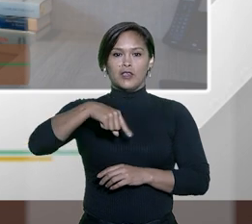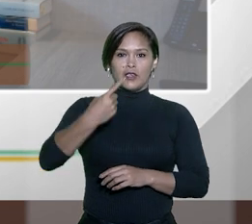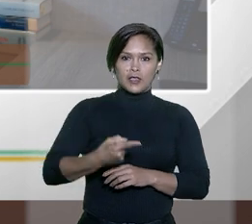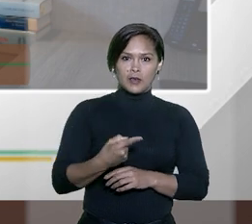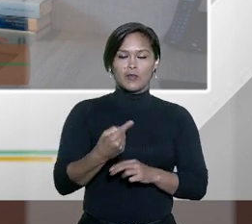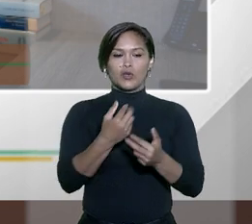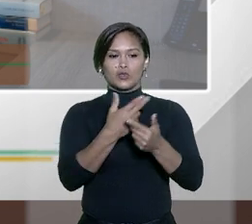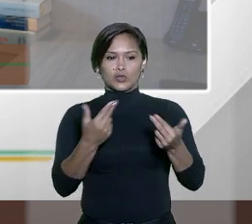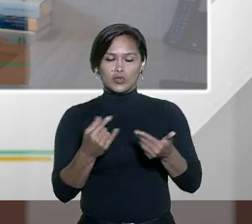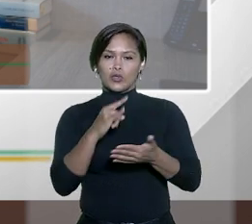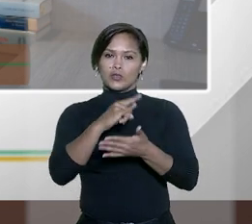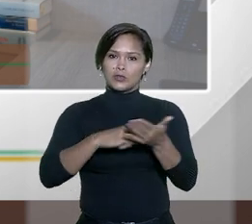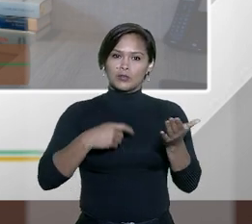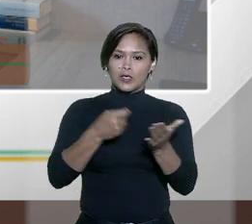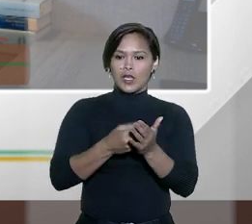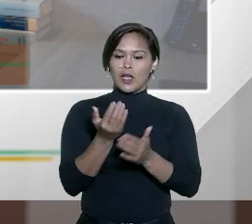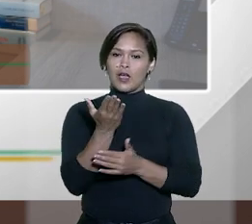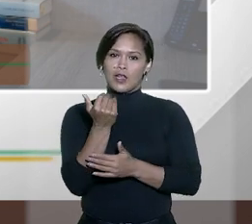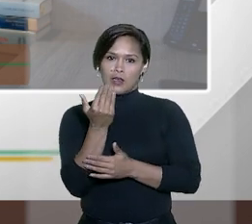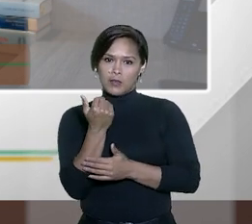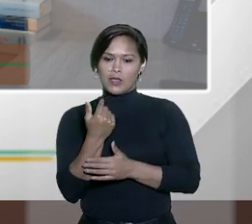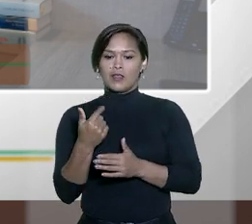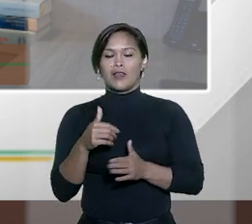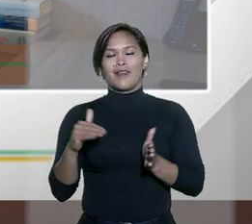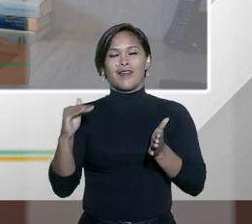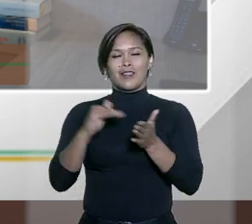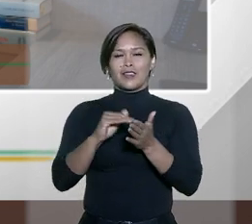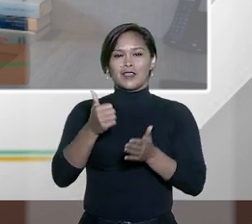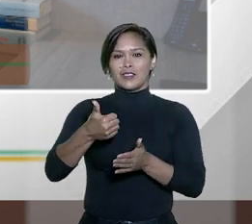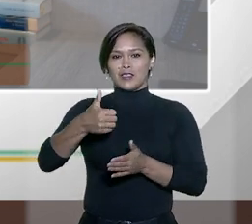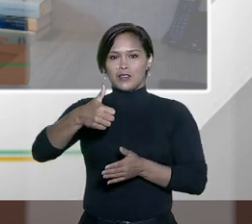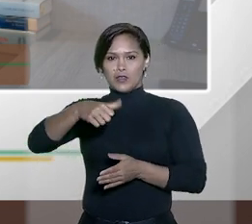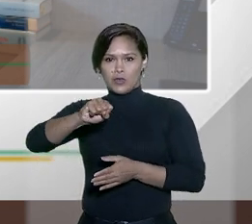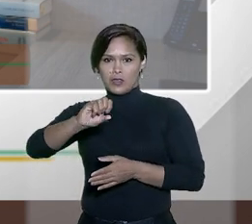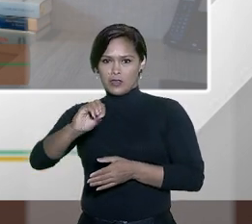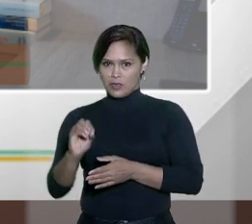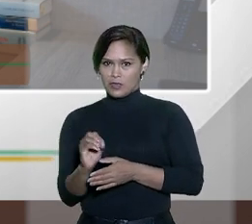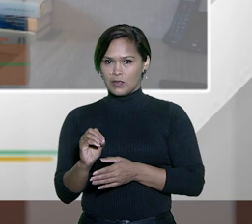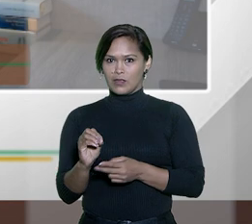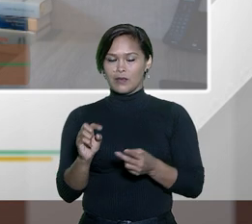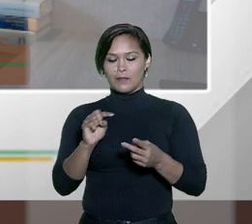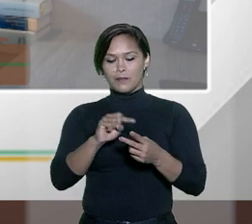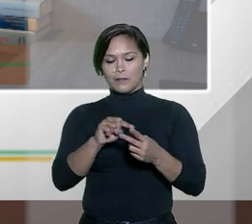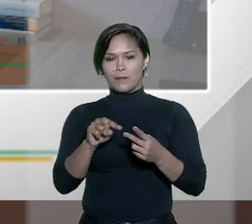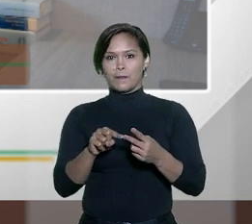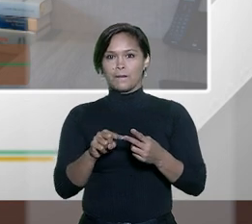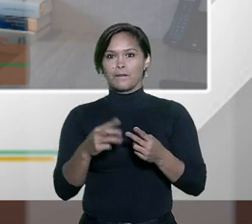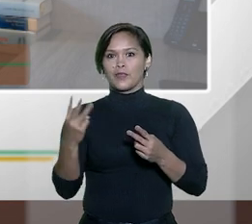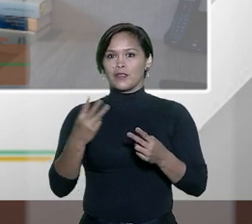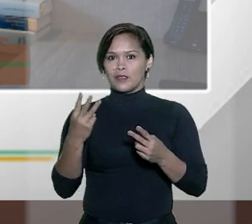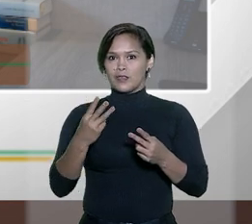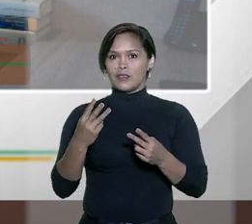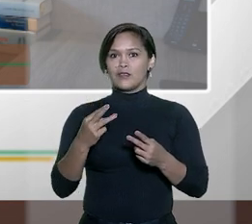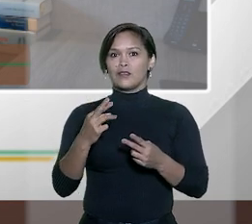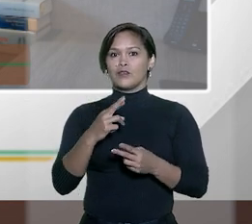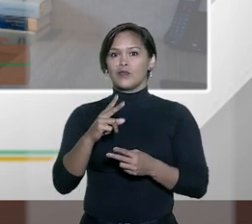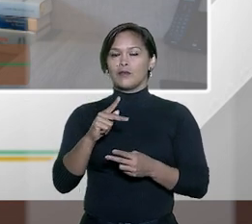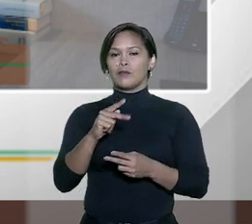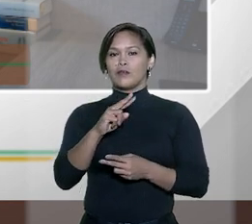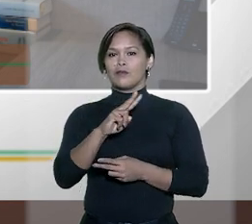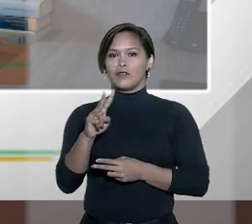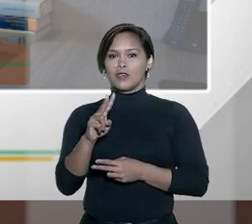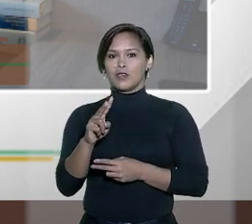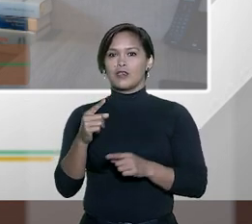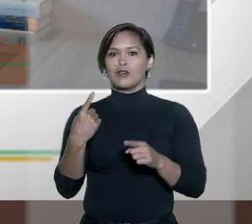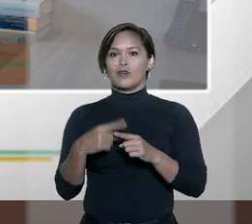depois os demais precatórios alimentares até 180 salários mínimos. Eu estou falando 3 vezes o valor do RPV, a gente está